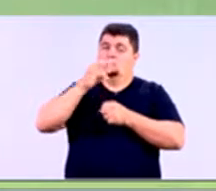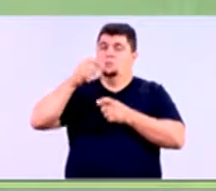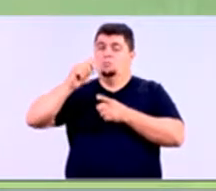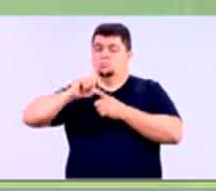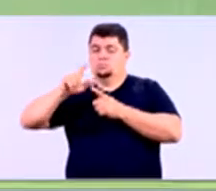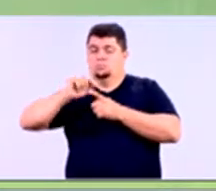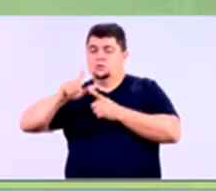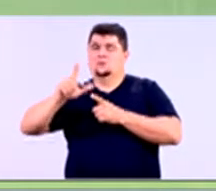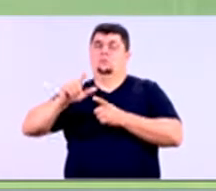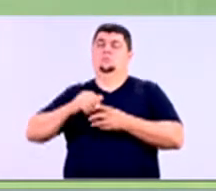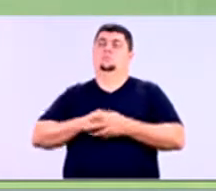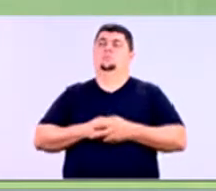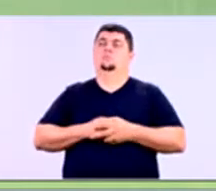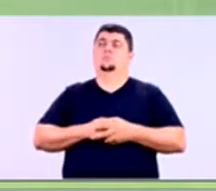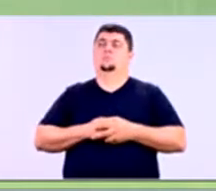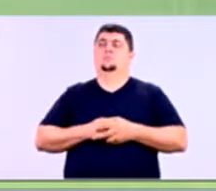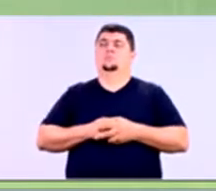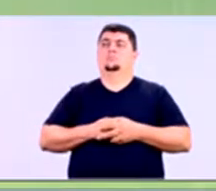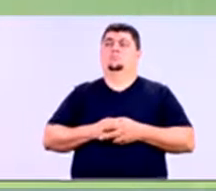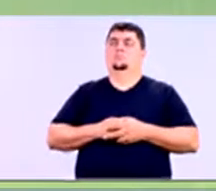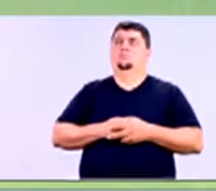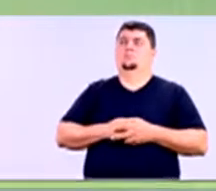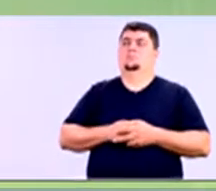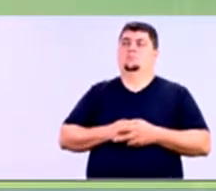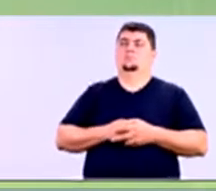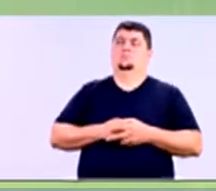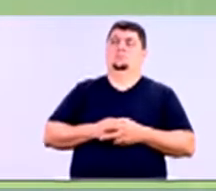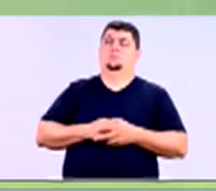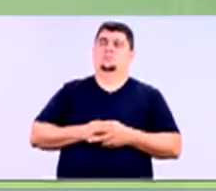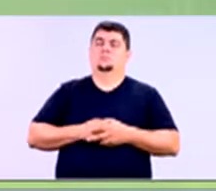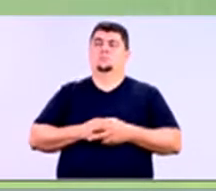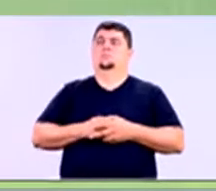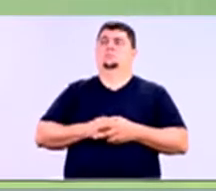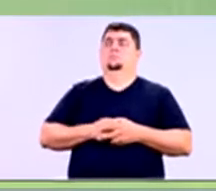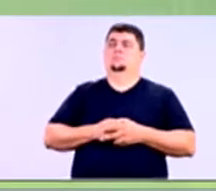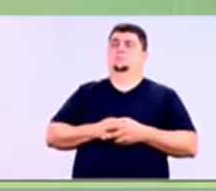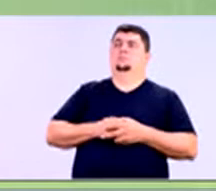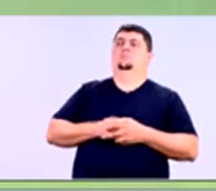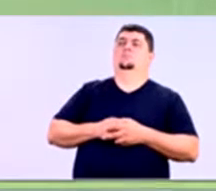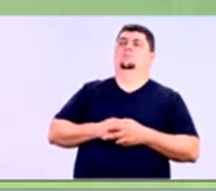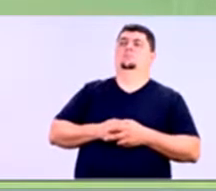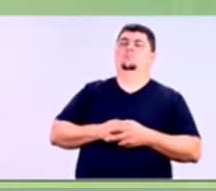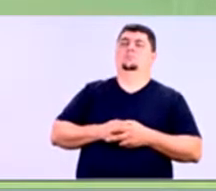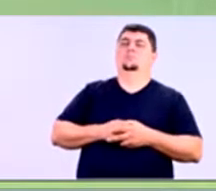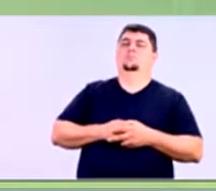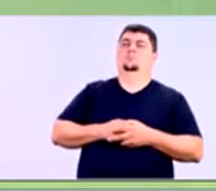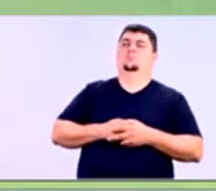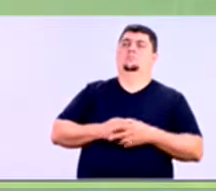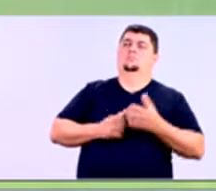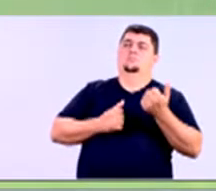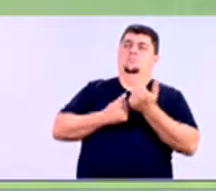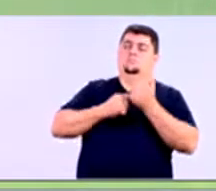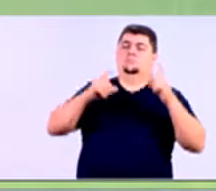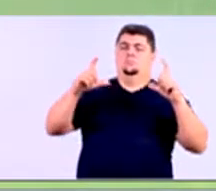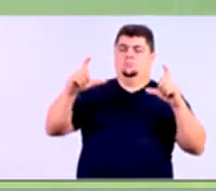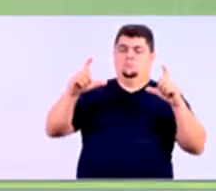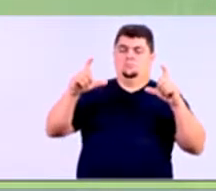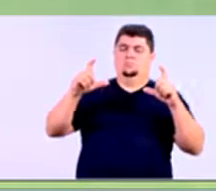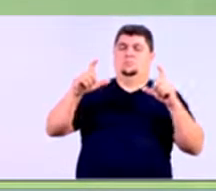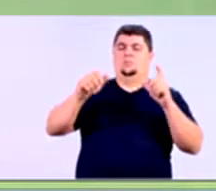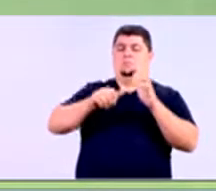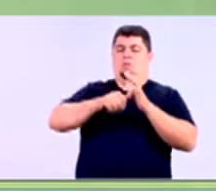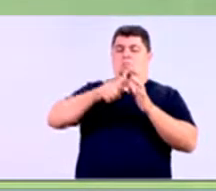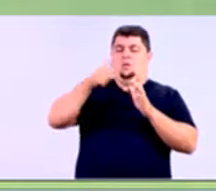do que 5. Tá? Substituir, passo pela ordem das expressões. Primeiro